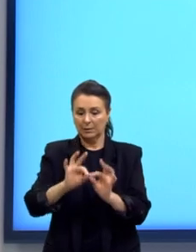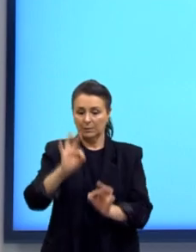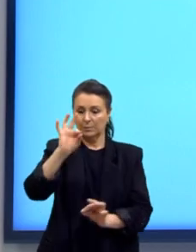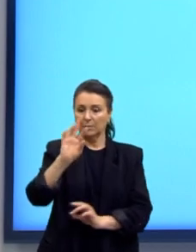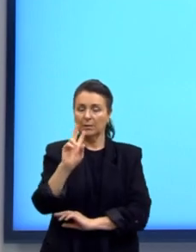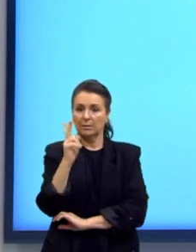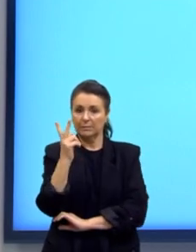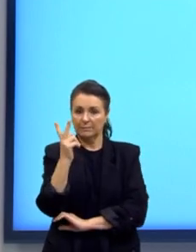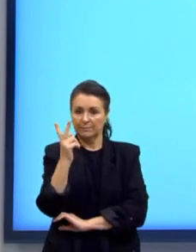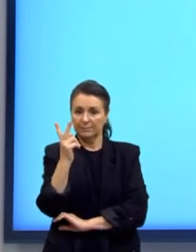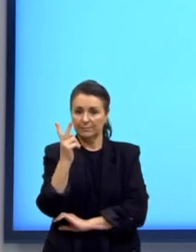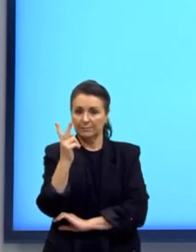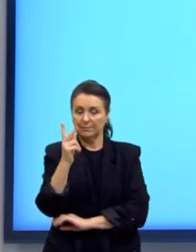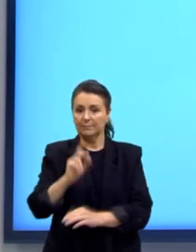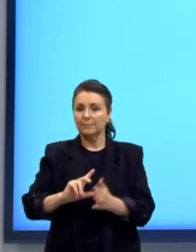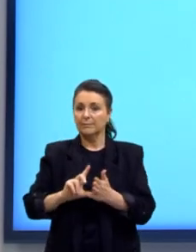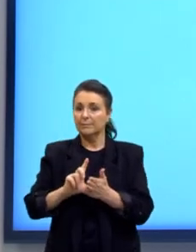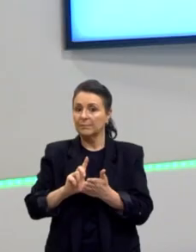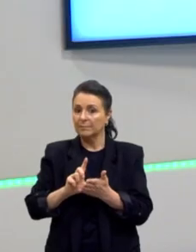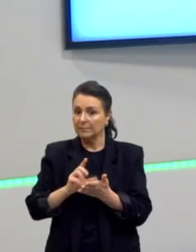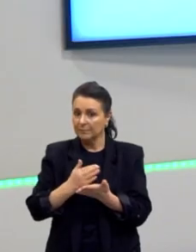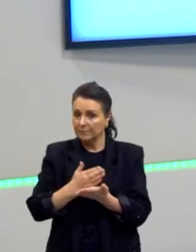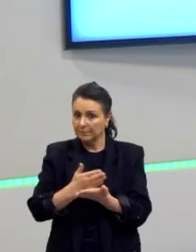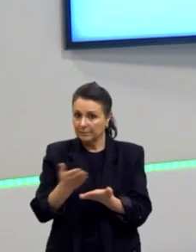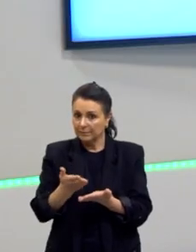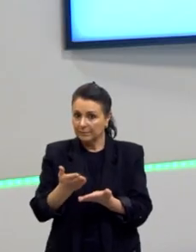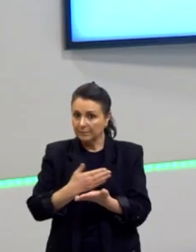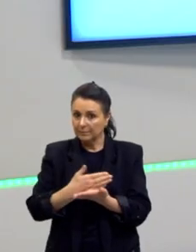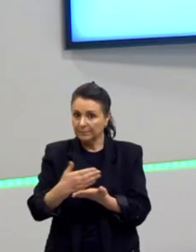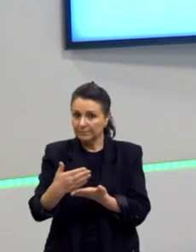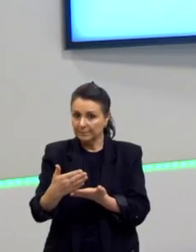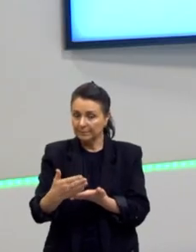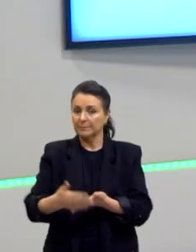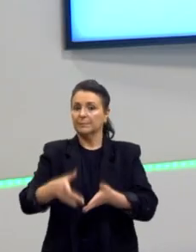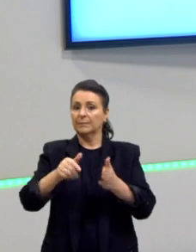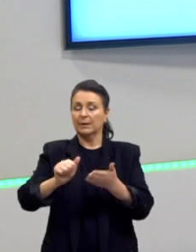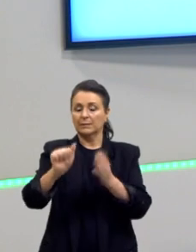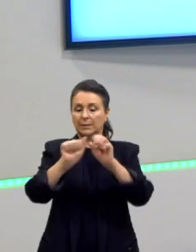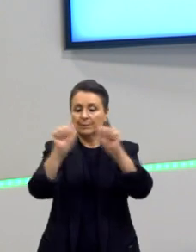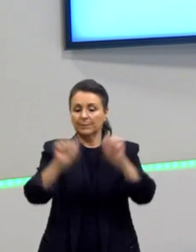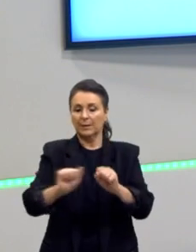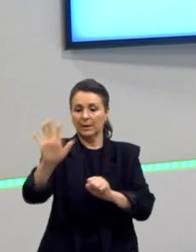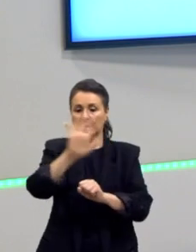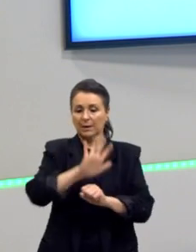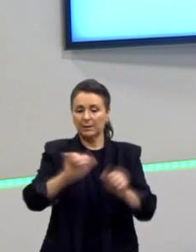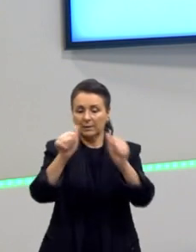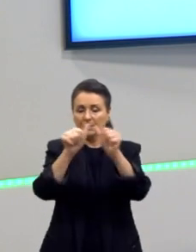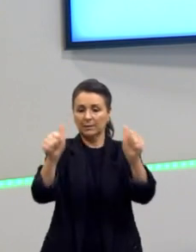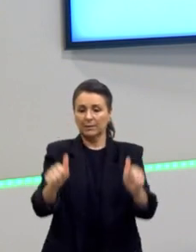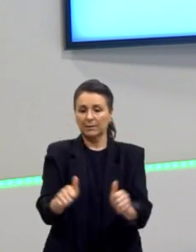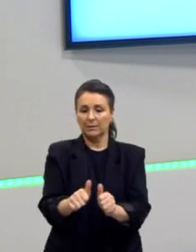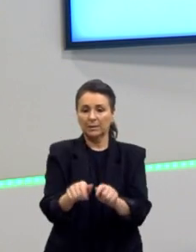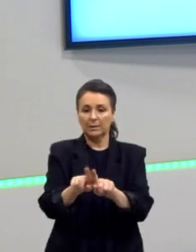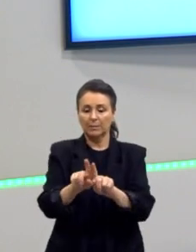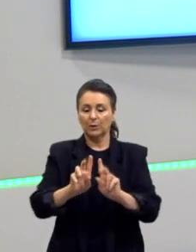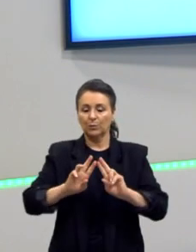h partir disso que nós conseguimos determinar então a área dessa figura e também o